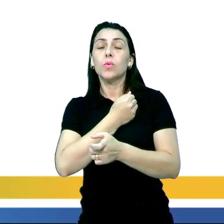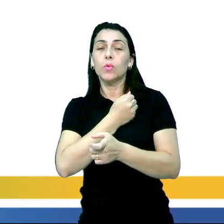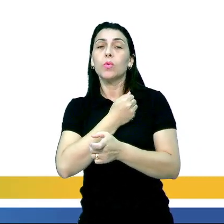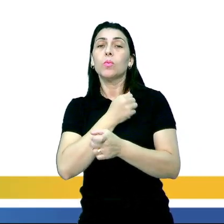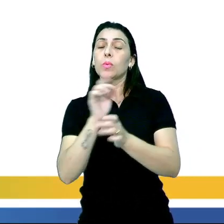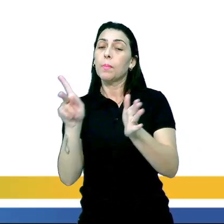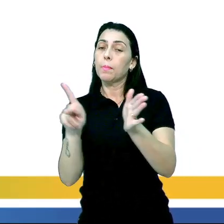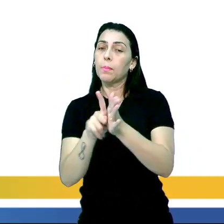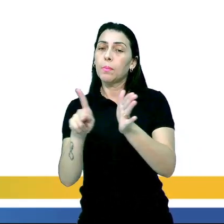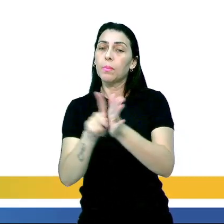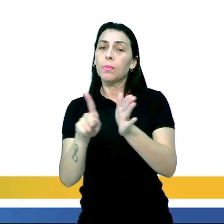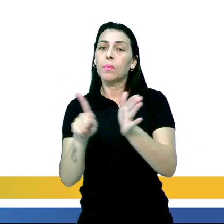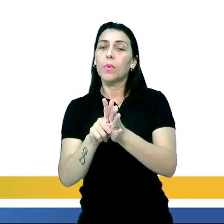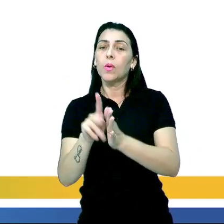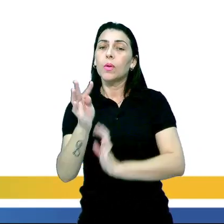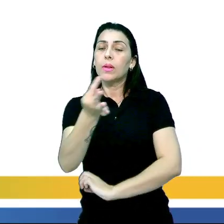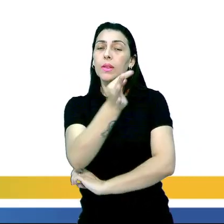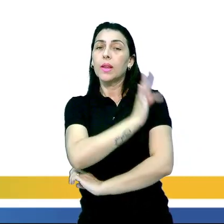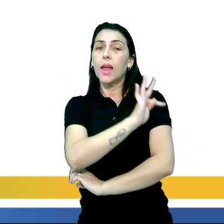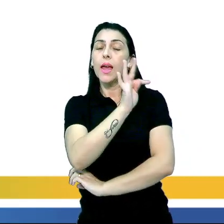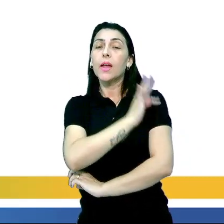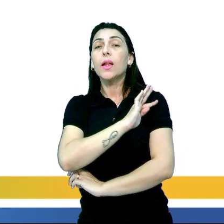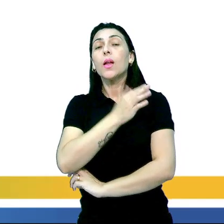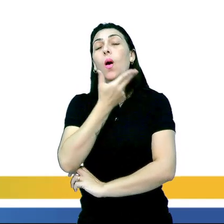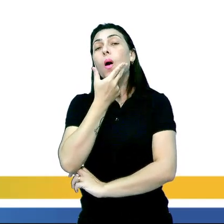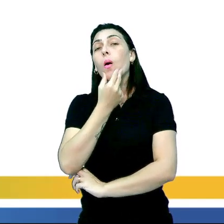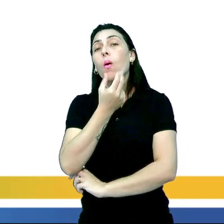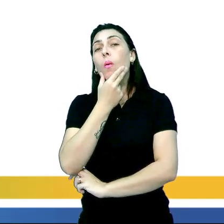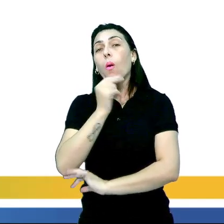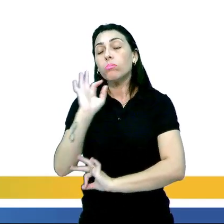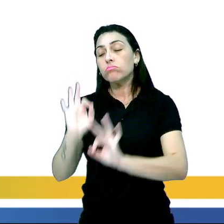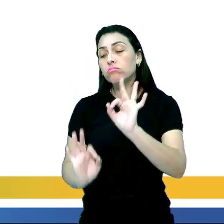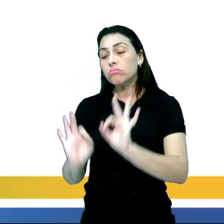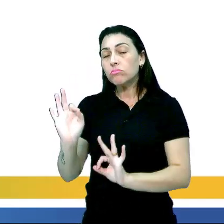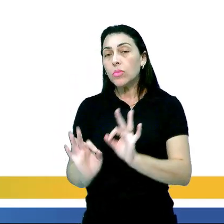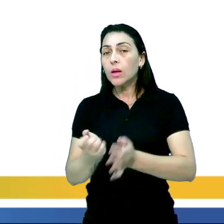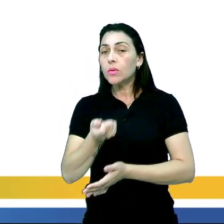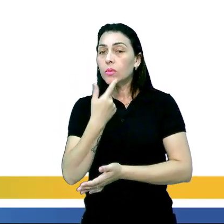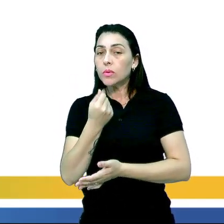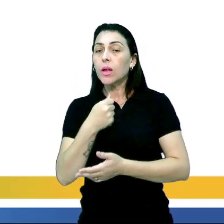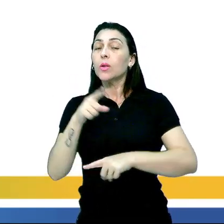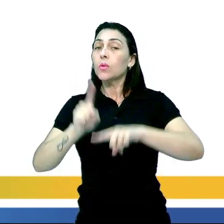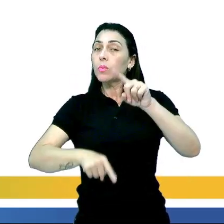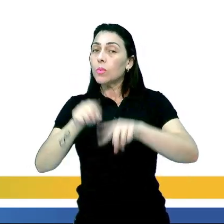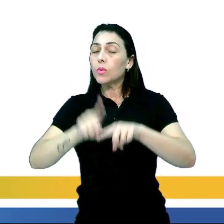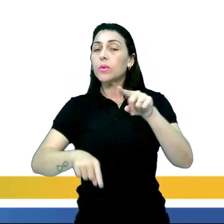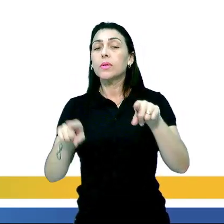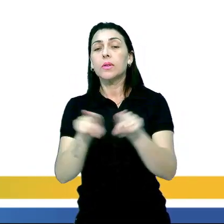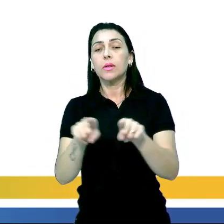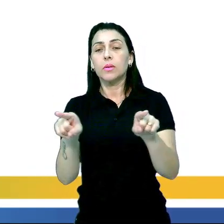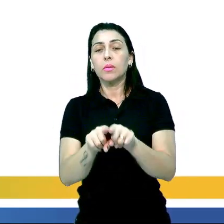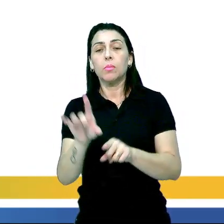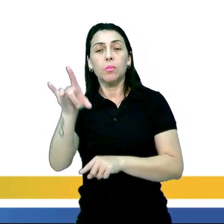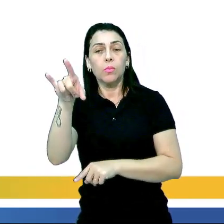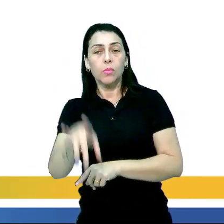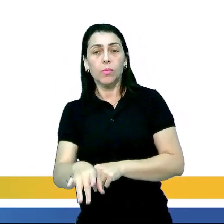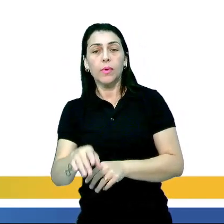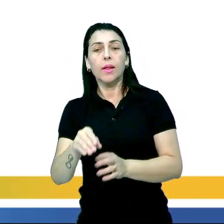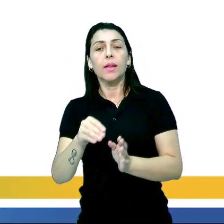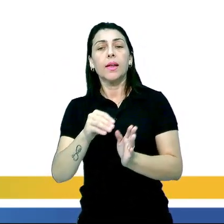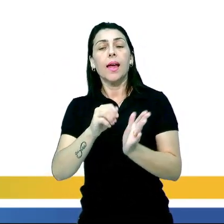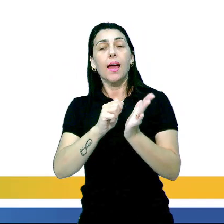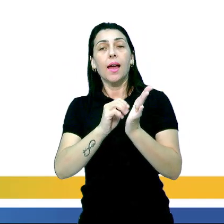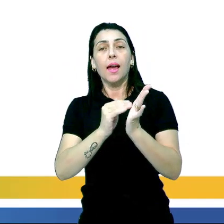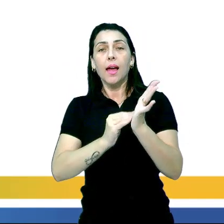e especificações técnicas do farmacêutico e do produto. E aí, por último, aqui embaixo